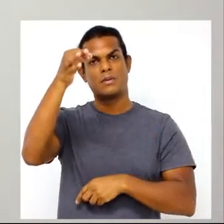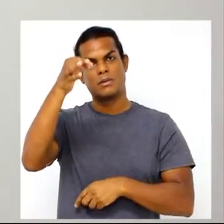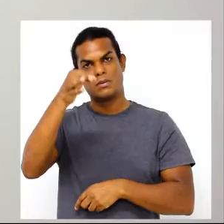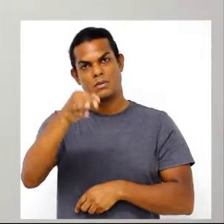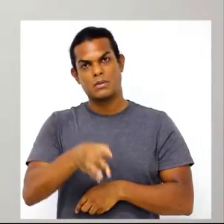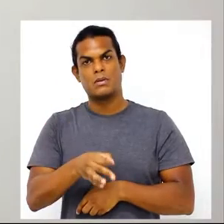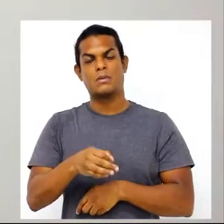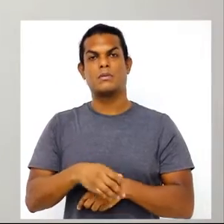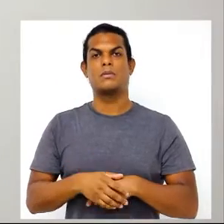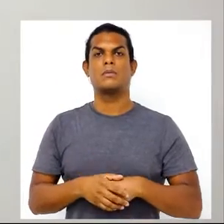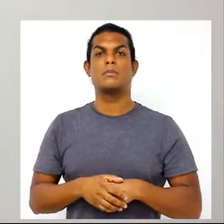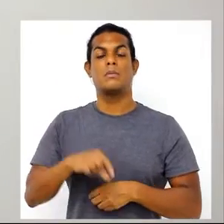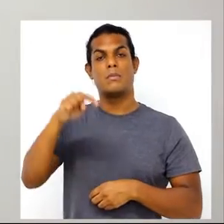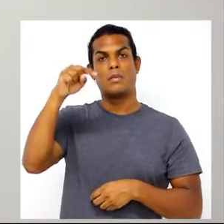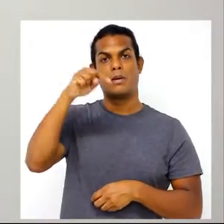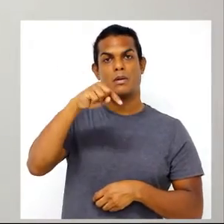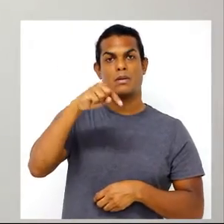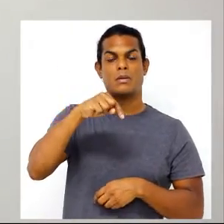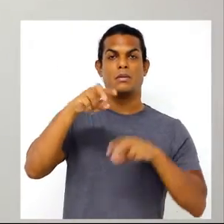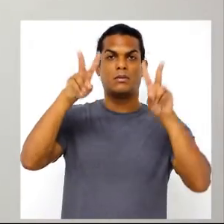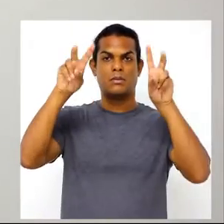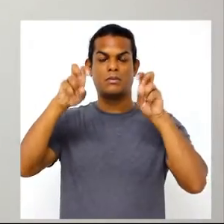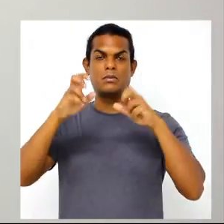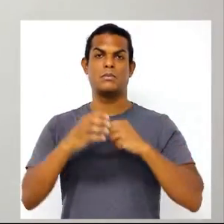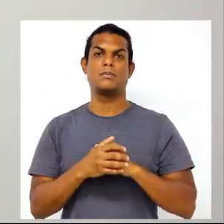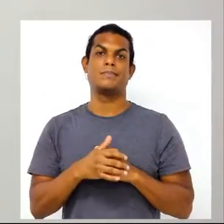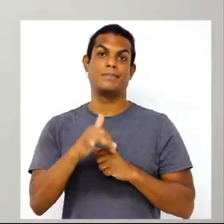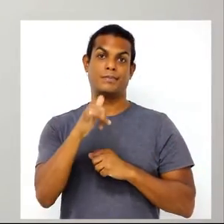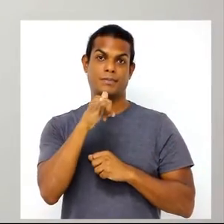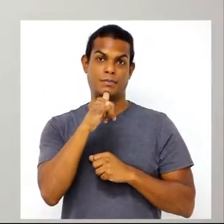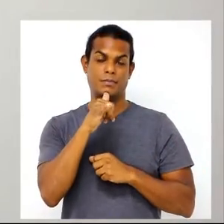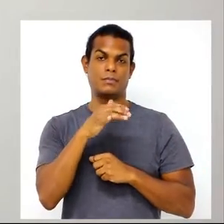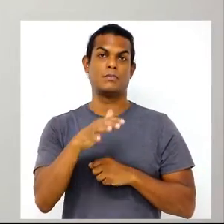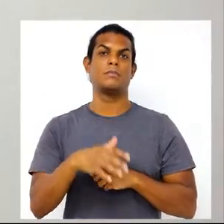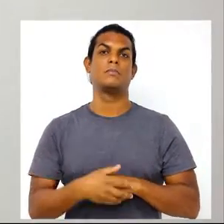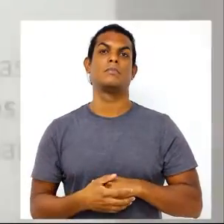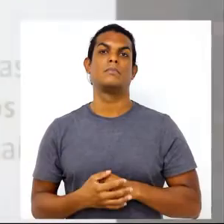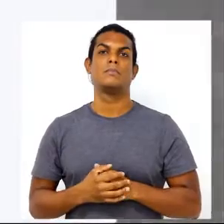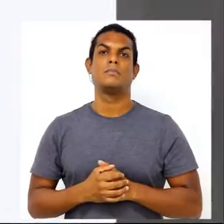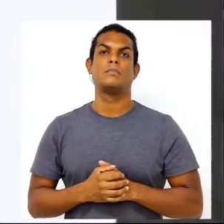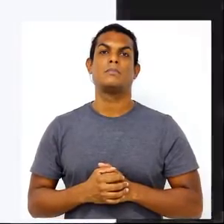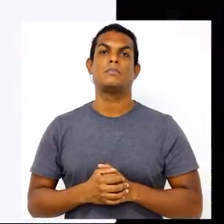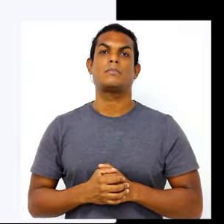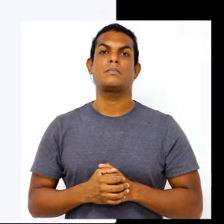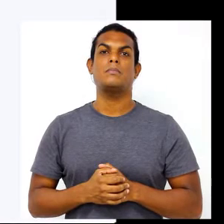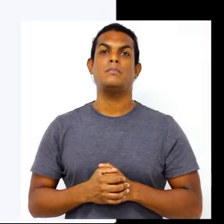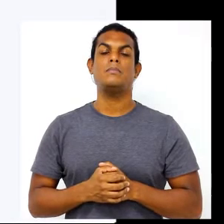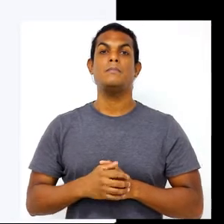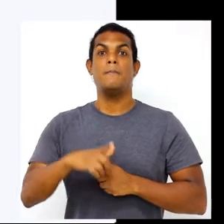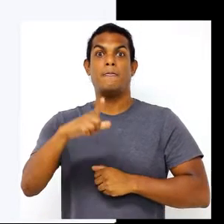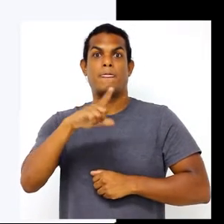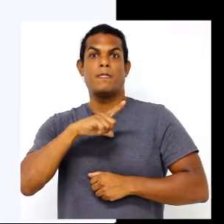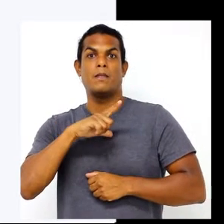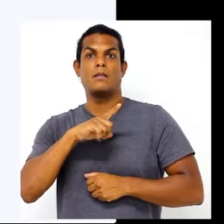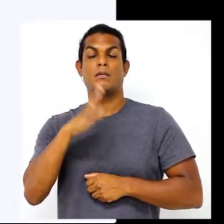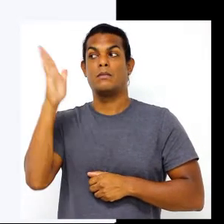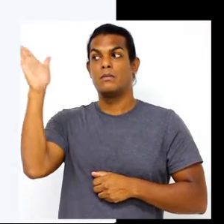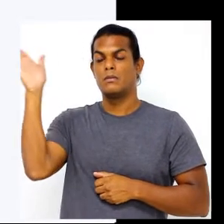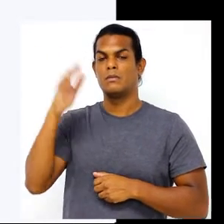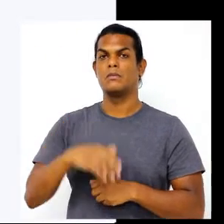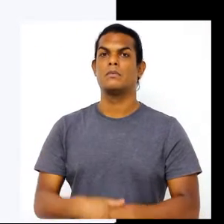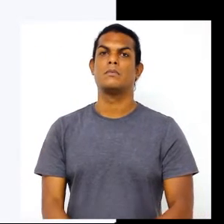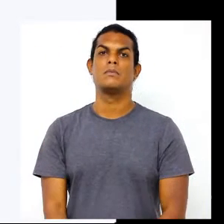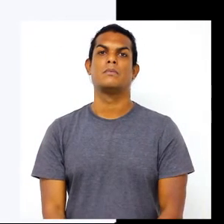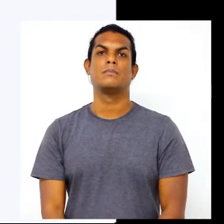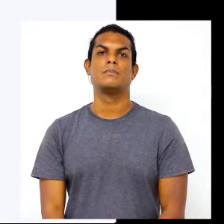palavras adequadas para também aquele assunto. Então vamos ver pelo exemplo. Houve um grande roubo no Banco